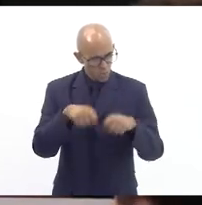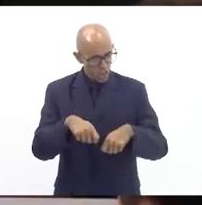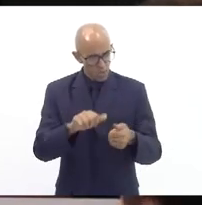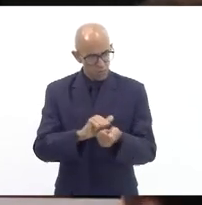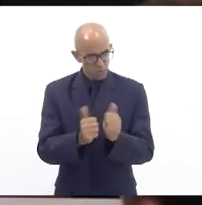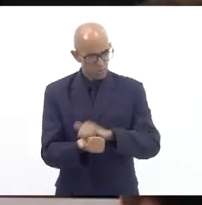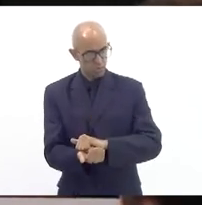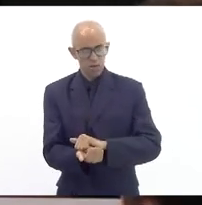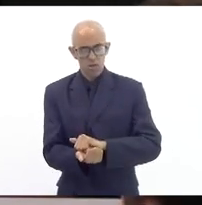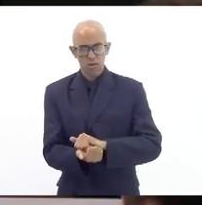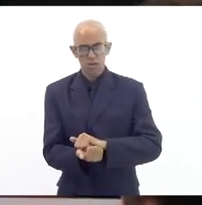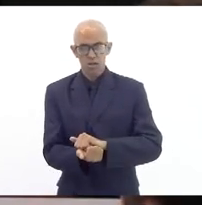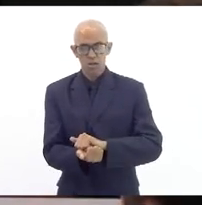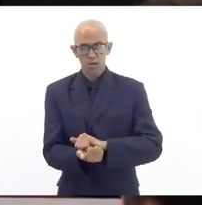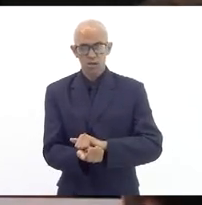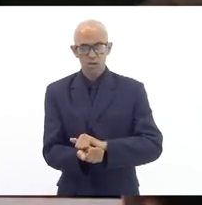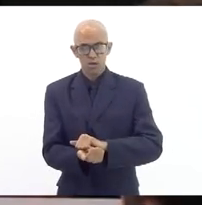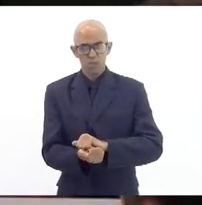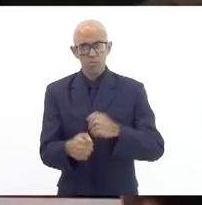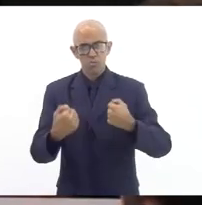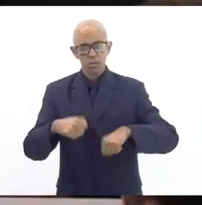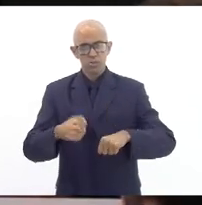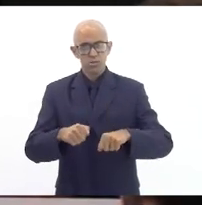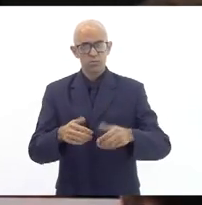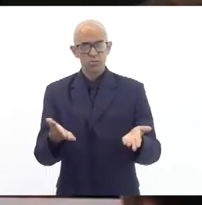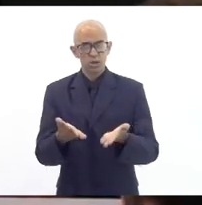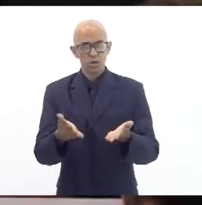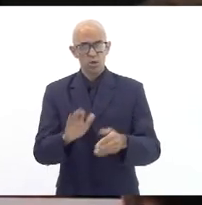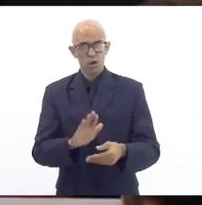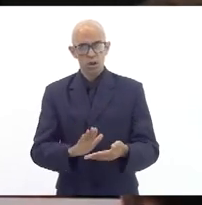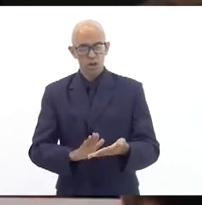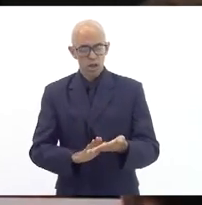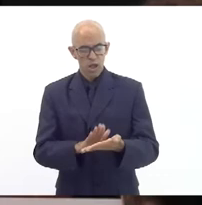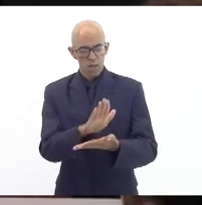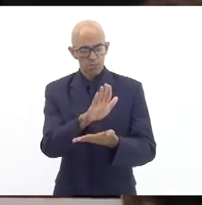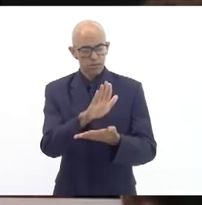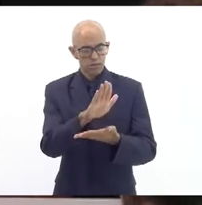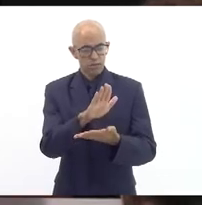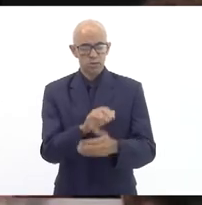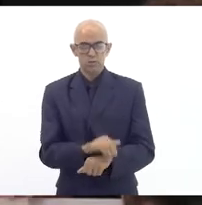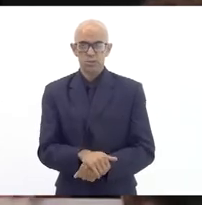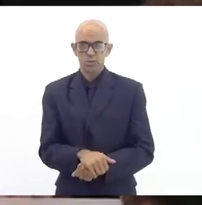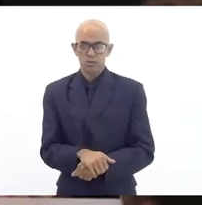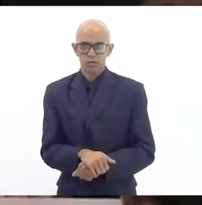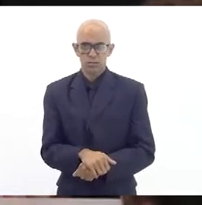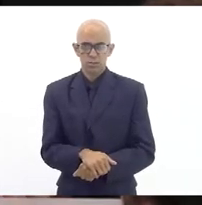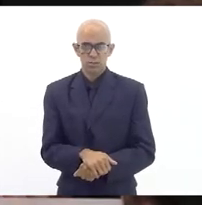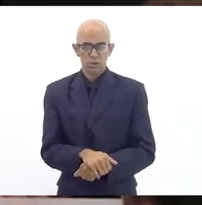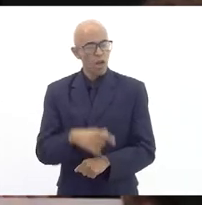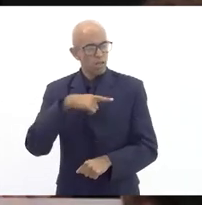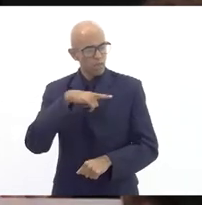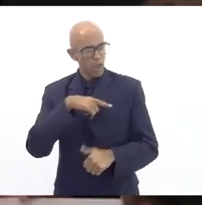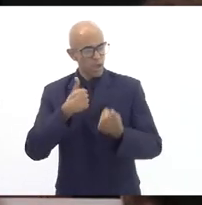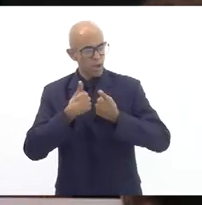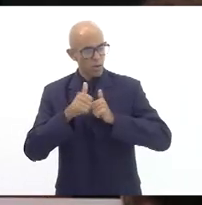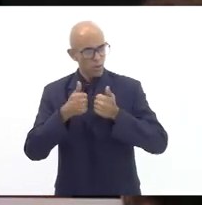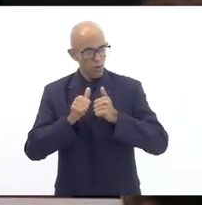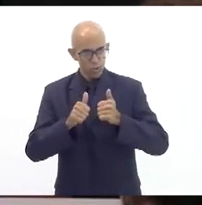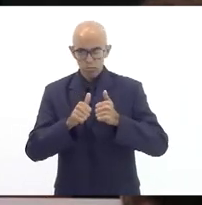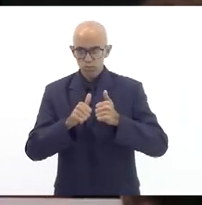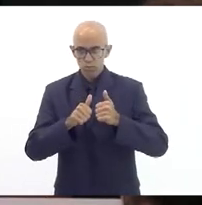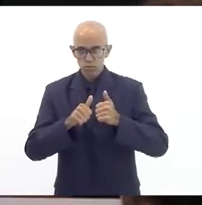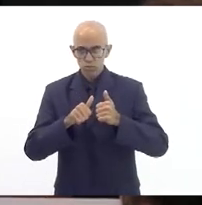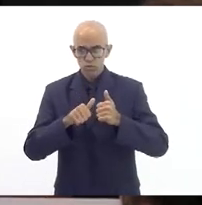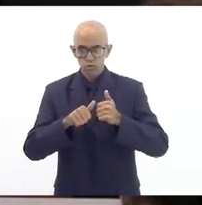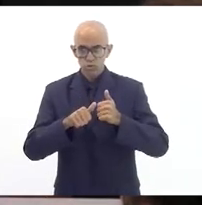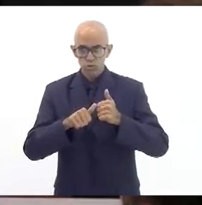adaptar. Vamos botar agora rampas, plataformas, como no, tem nos ônibus, que nunca